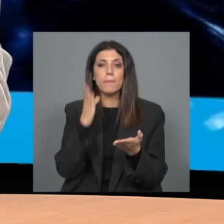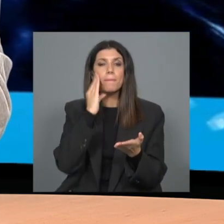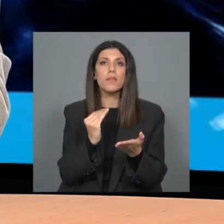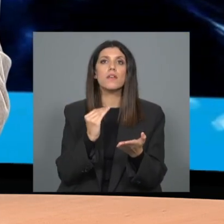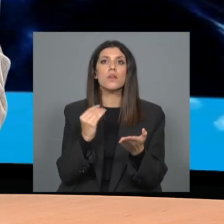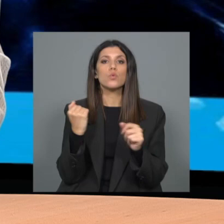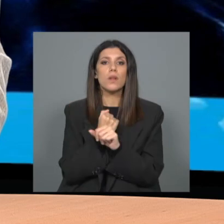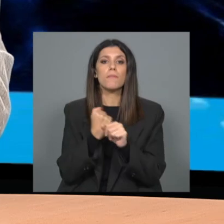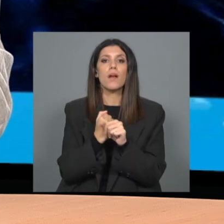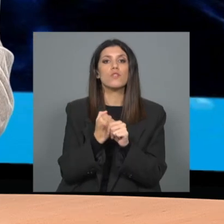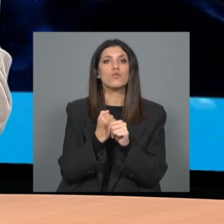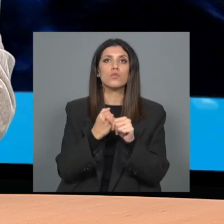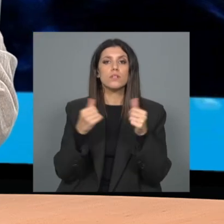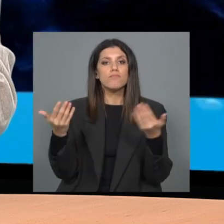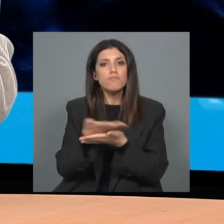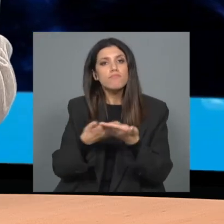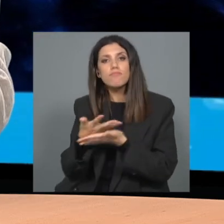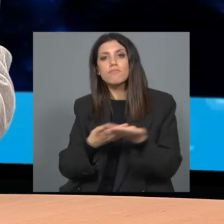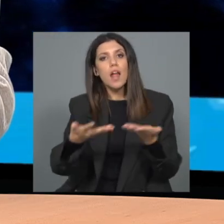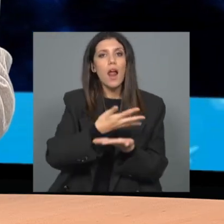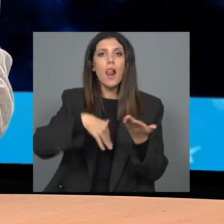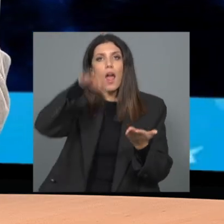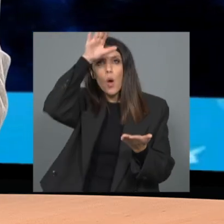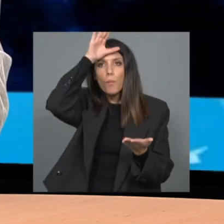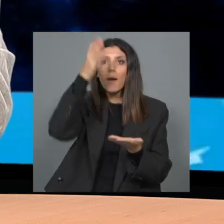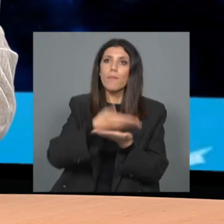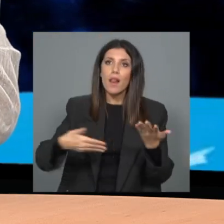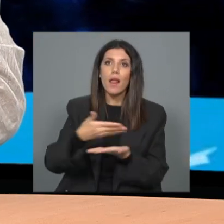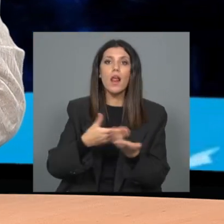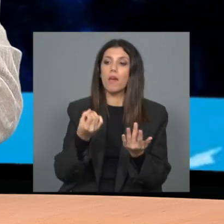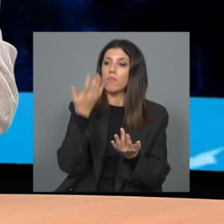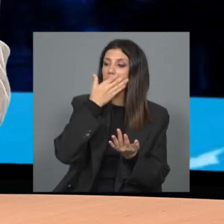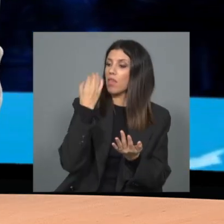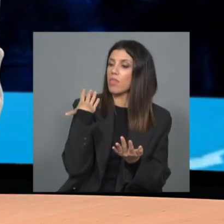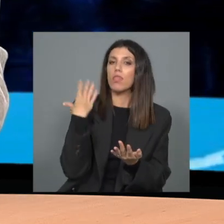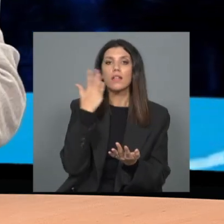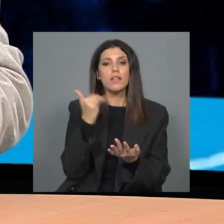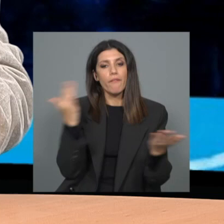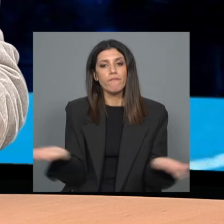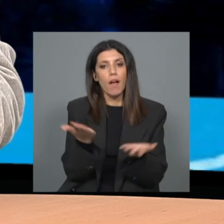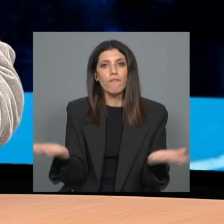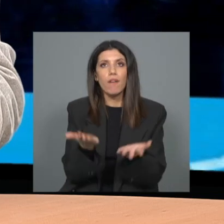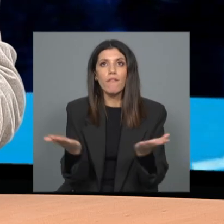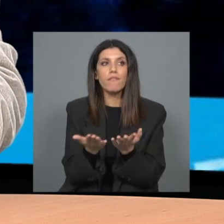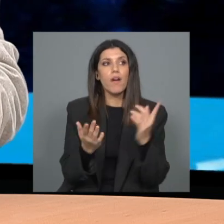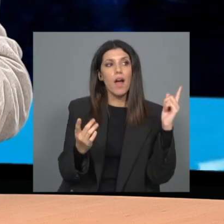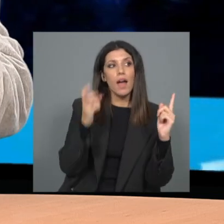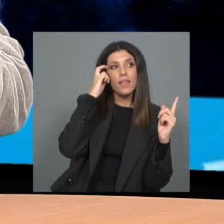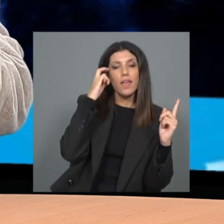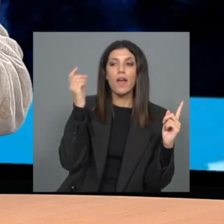da diplomacia da Santa Sé, que se tem manifestado mais nos últimos dias, no sentido de empurrar as várias partes